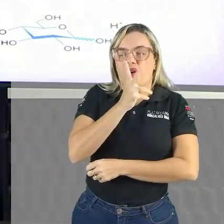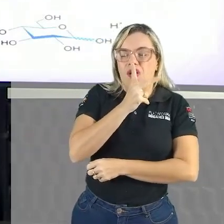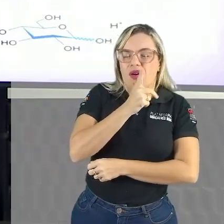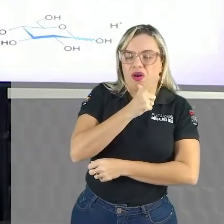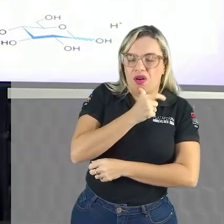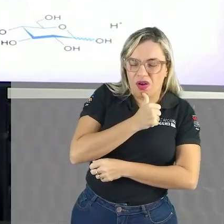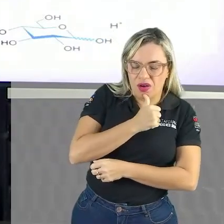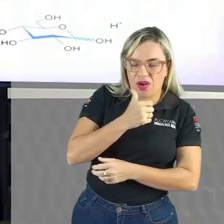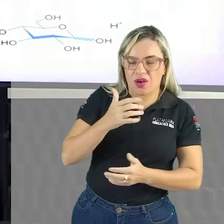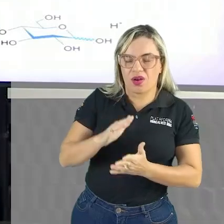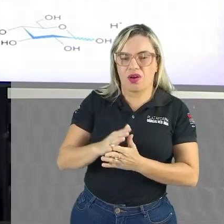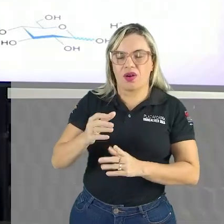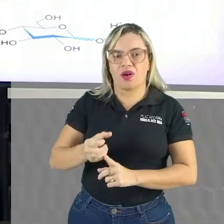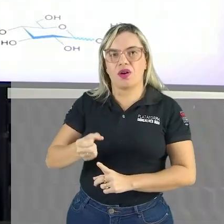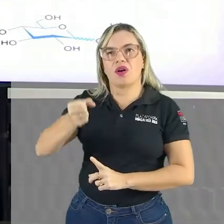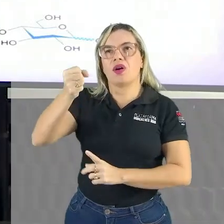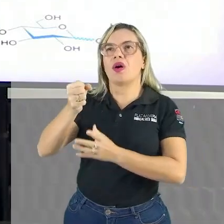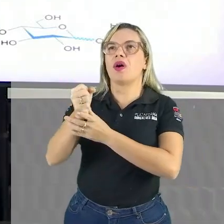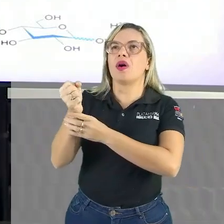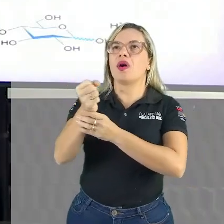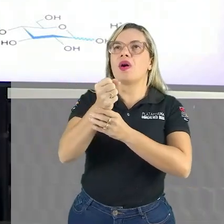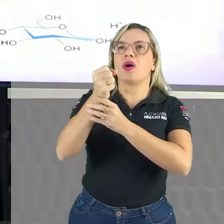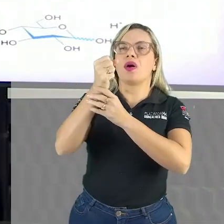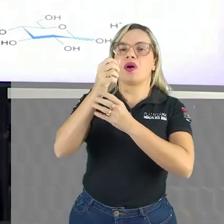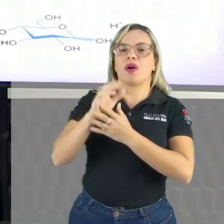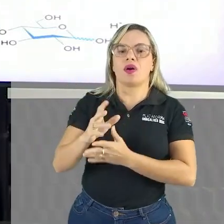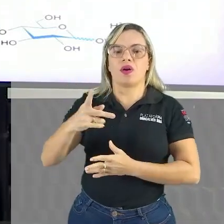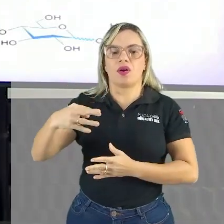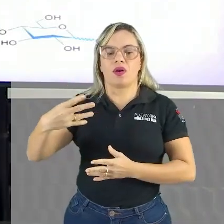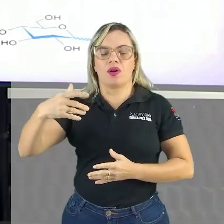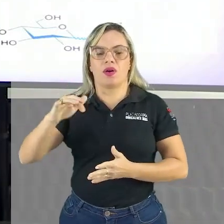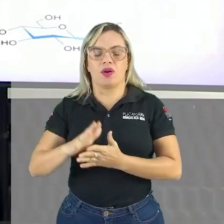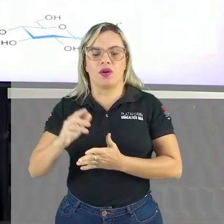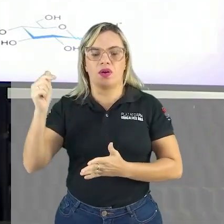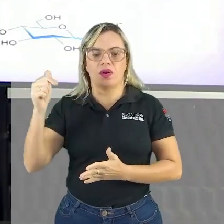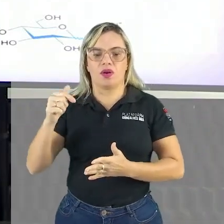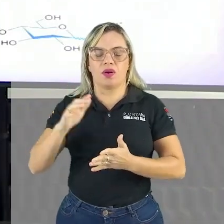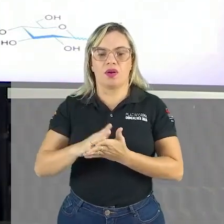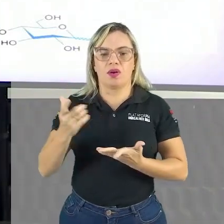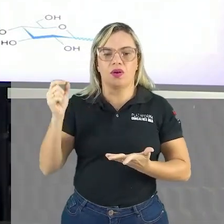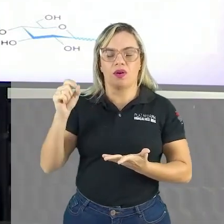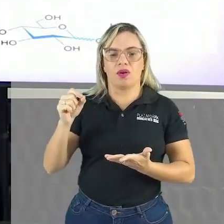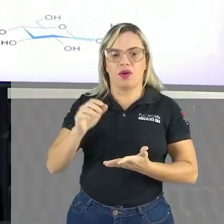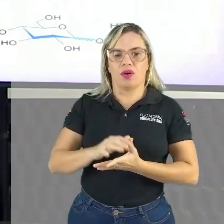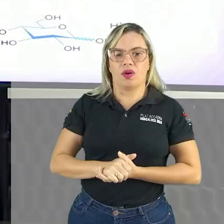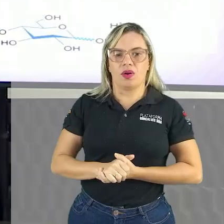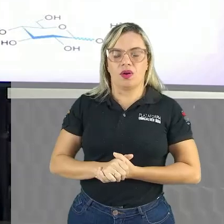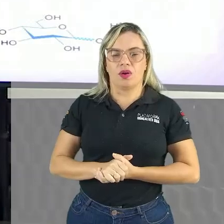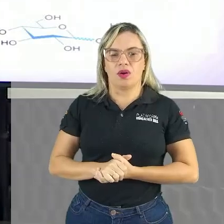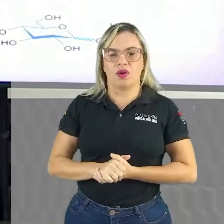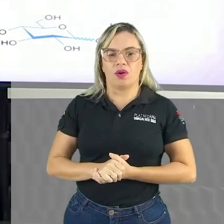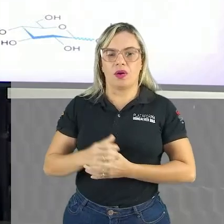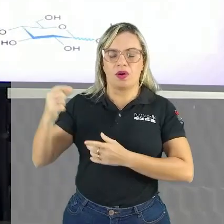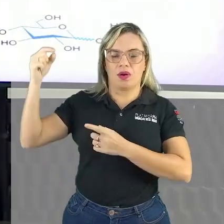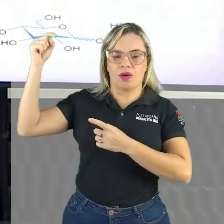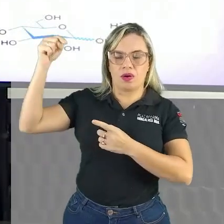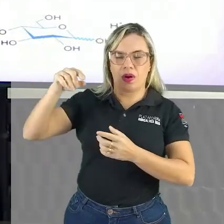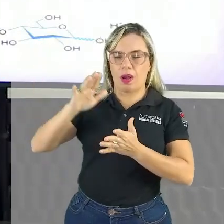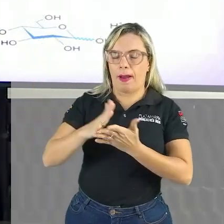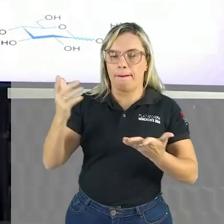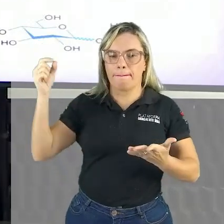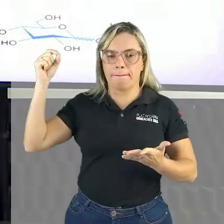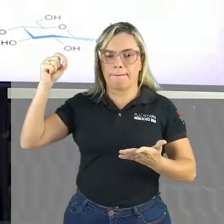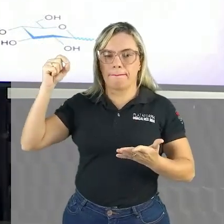Aí dentro desse balão solta uma lâmina de platina. Quando o balão entra nessa lâmina de platina, quando a lâmina de platina entra nesse balão, o balão